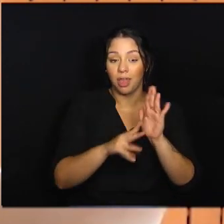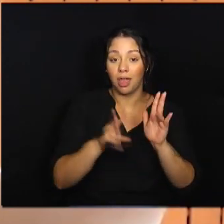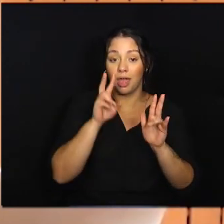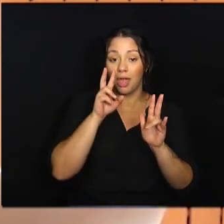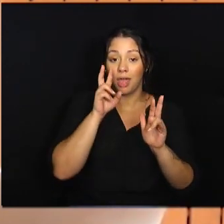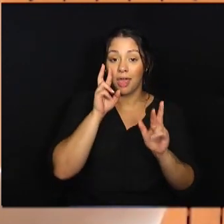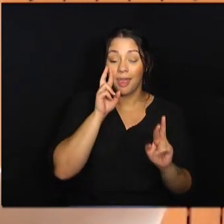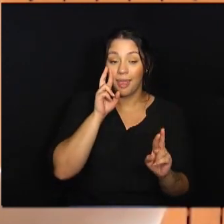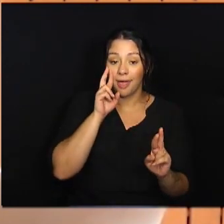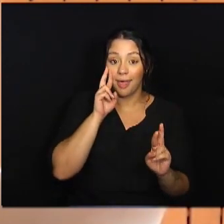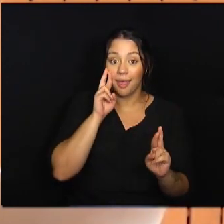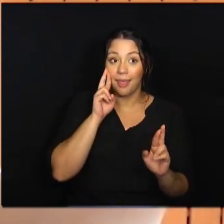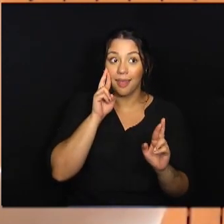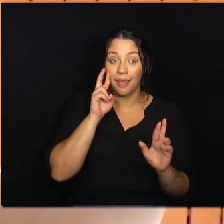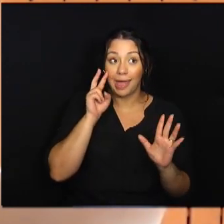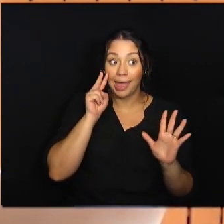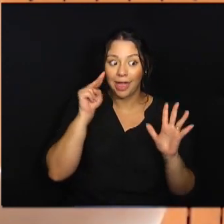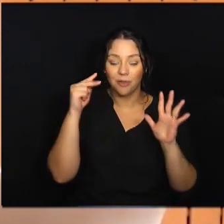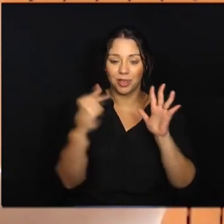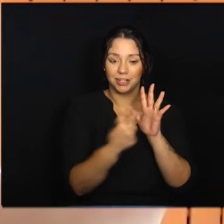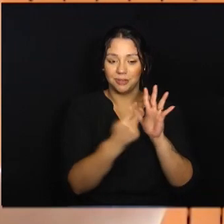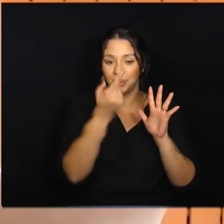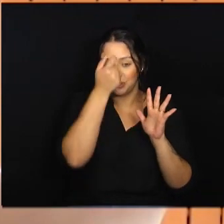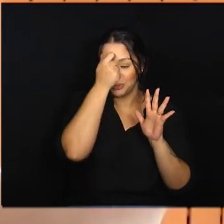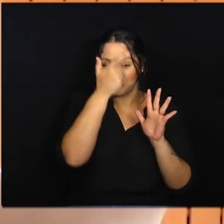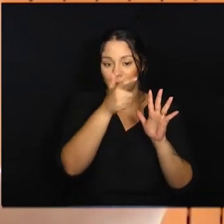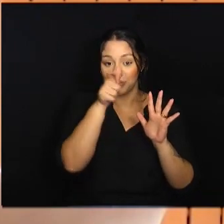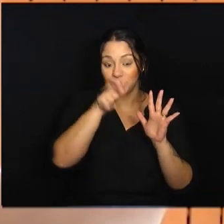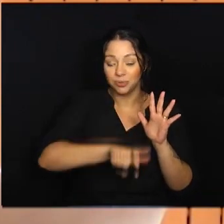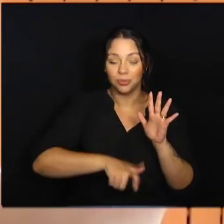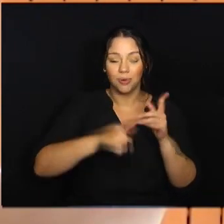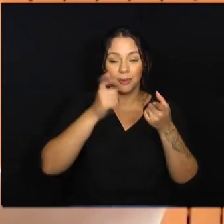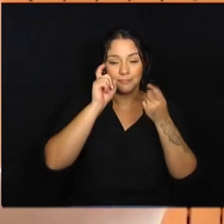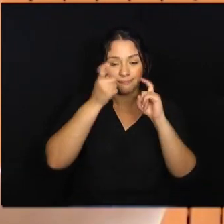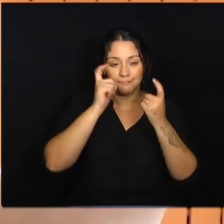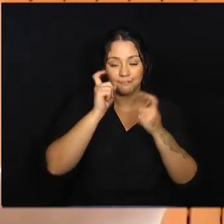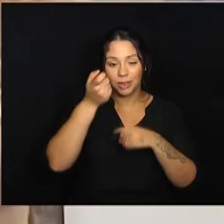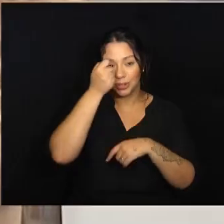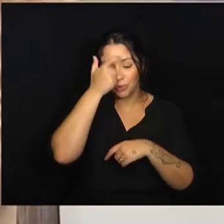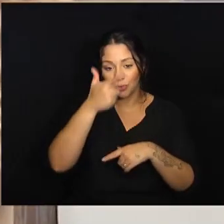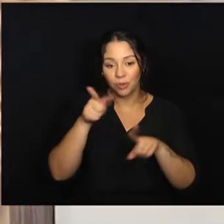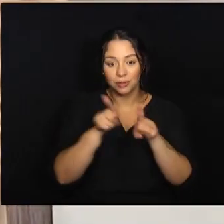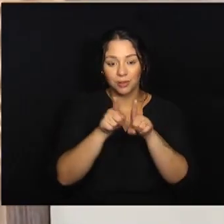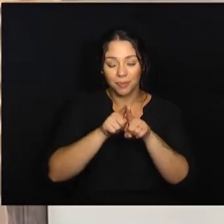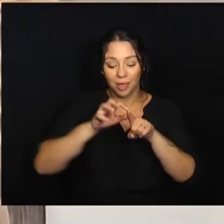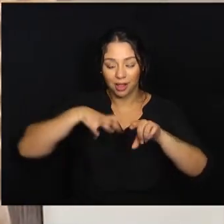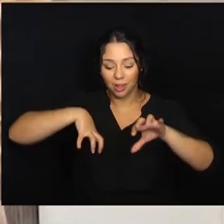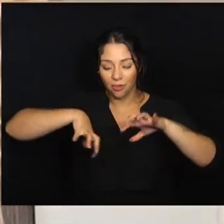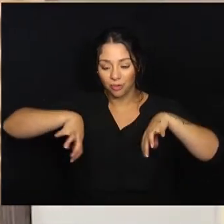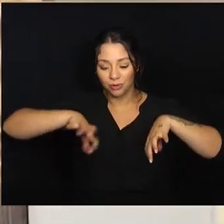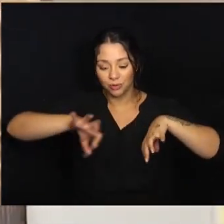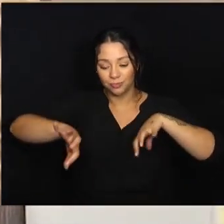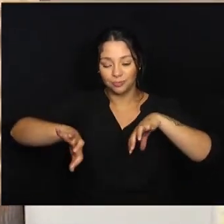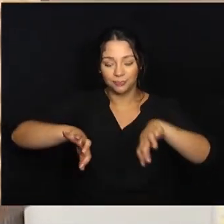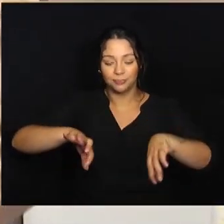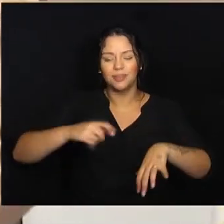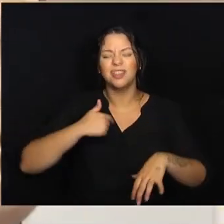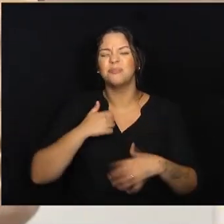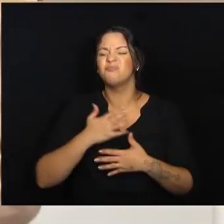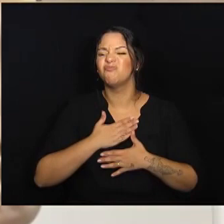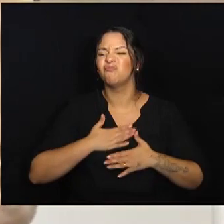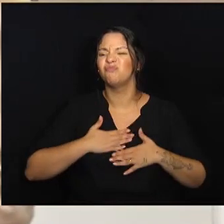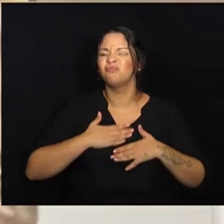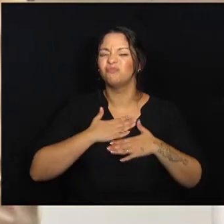preocupa com a cultura e crescimento dos espaços longe dos grandes centros. É uma grande satisfação, uma grande honra,